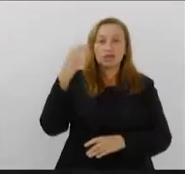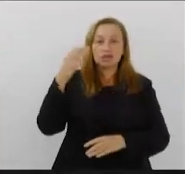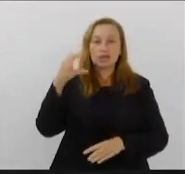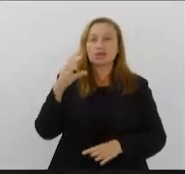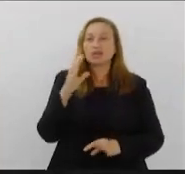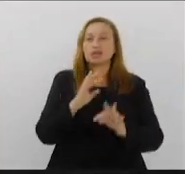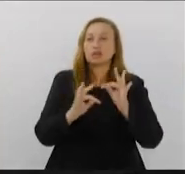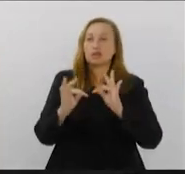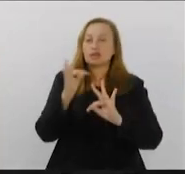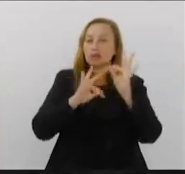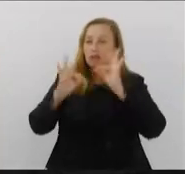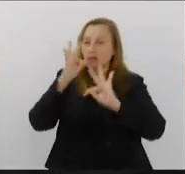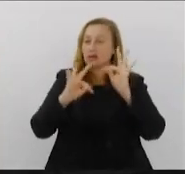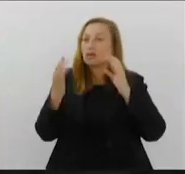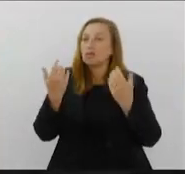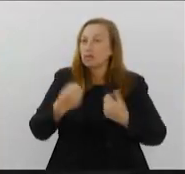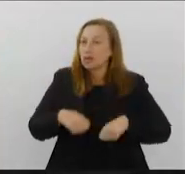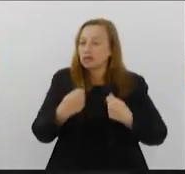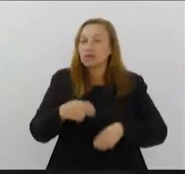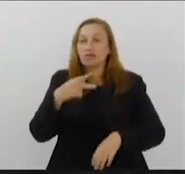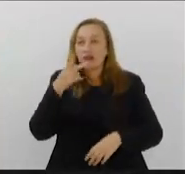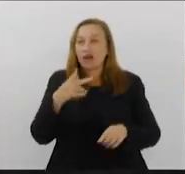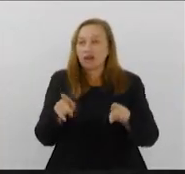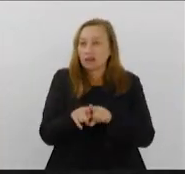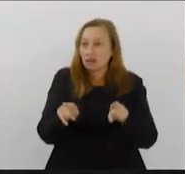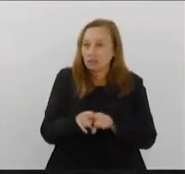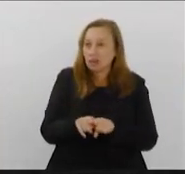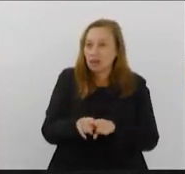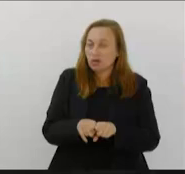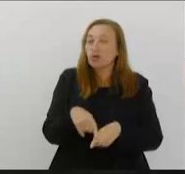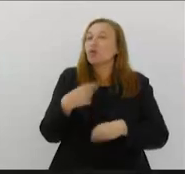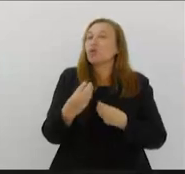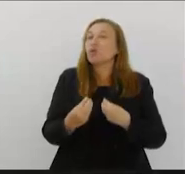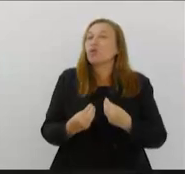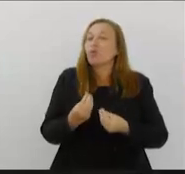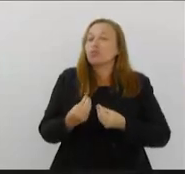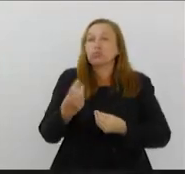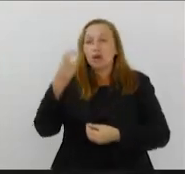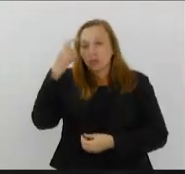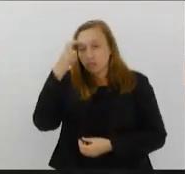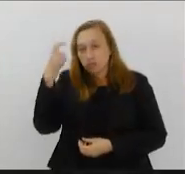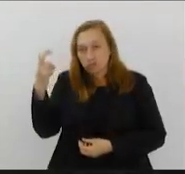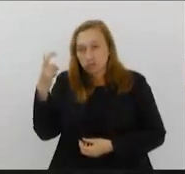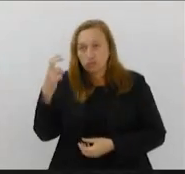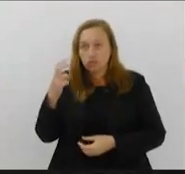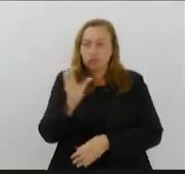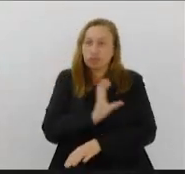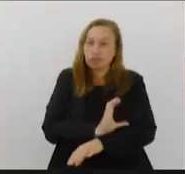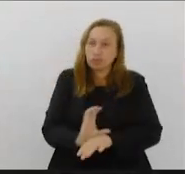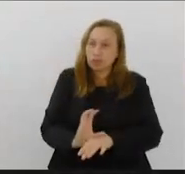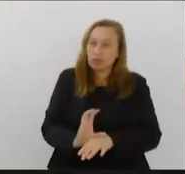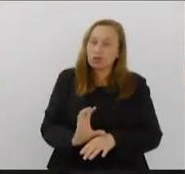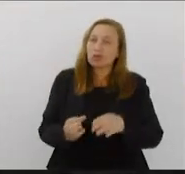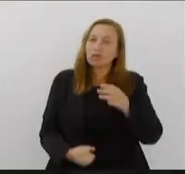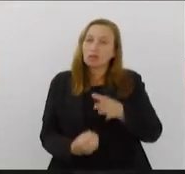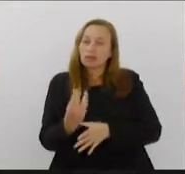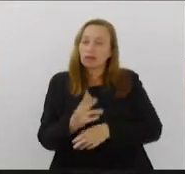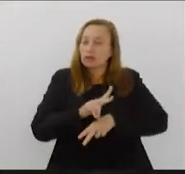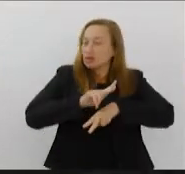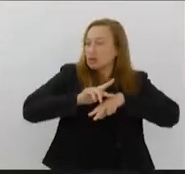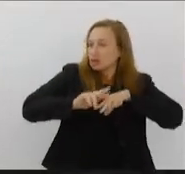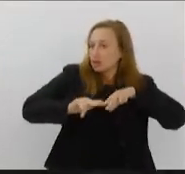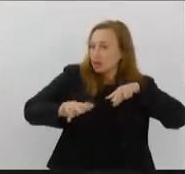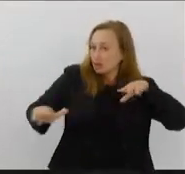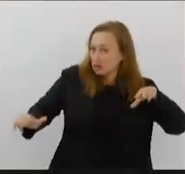tecnologia, a gente precisa falar também de como é que a cultura para a promoção da